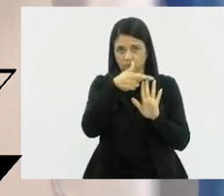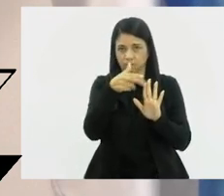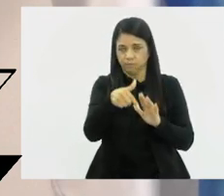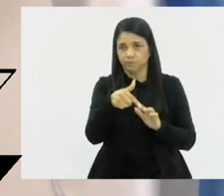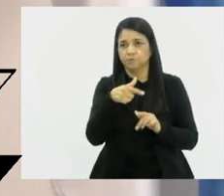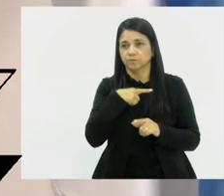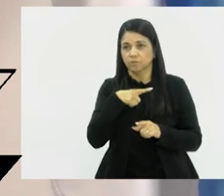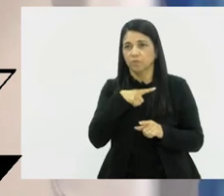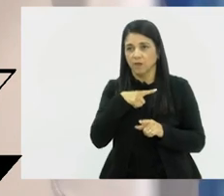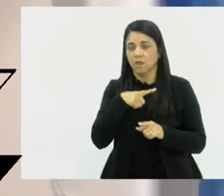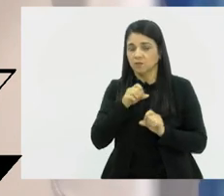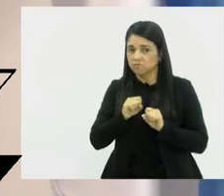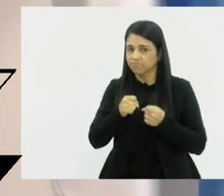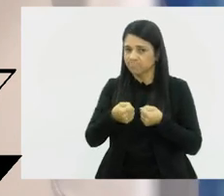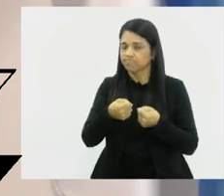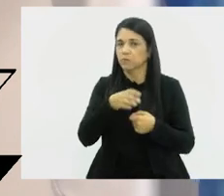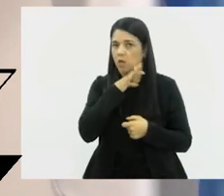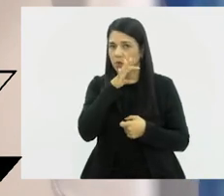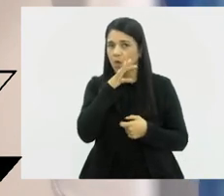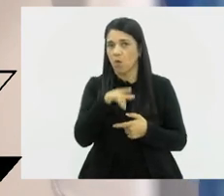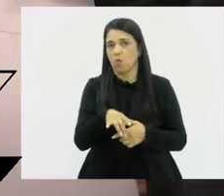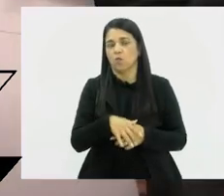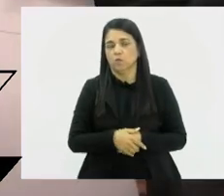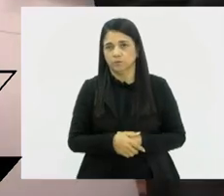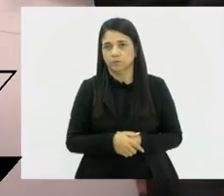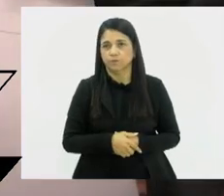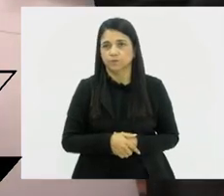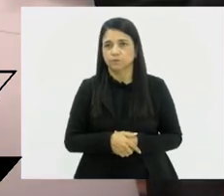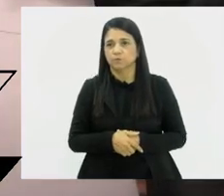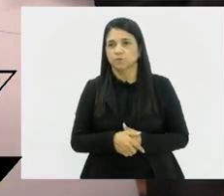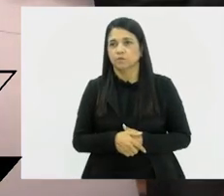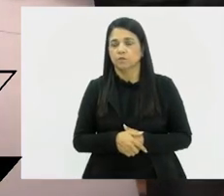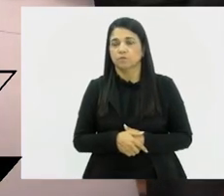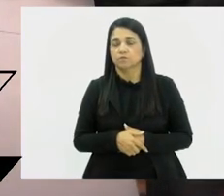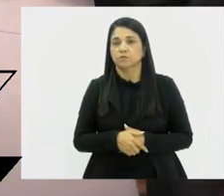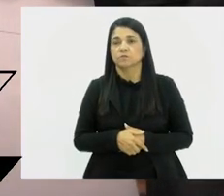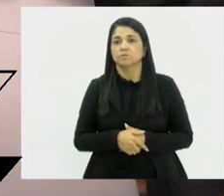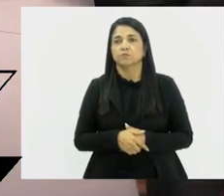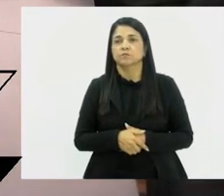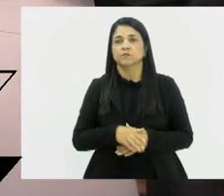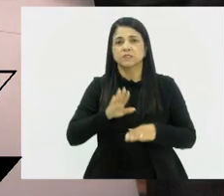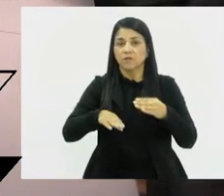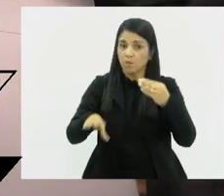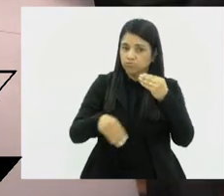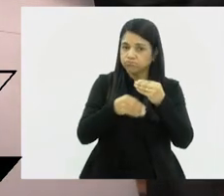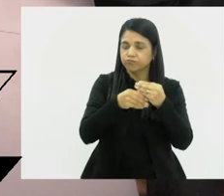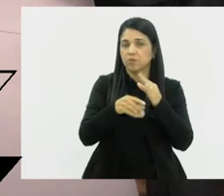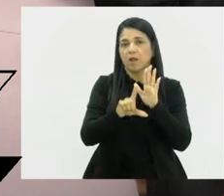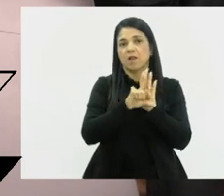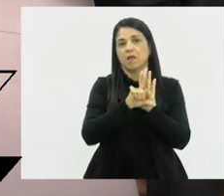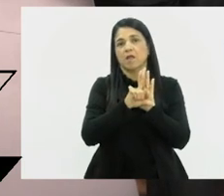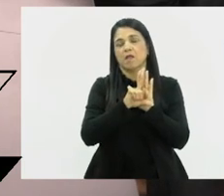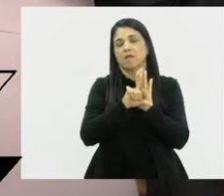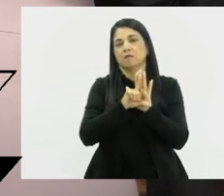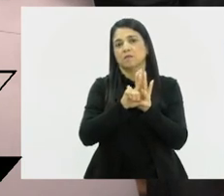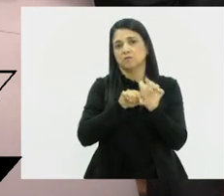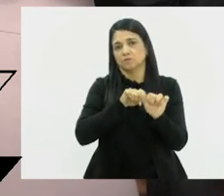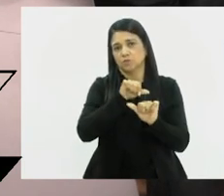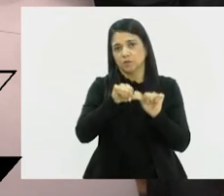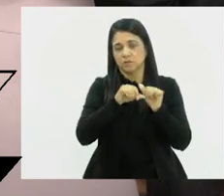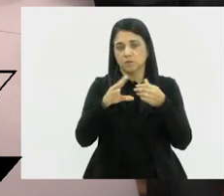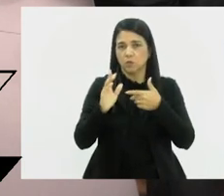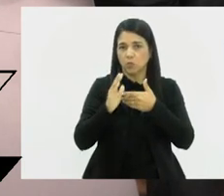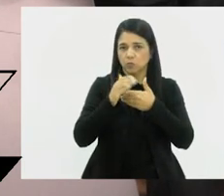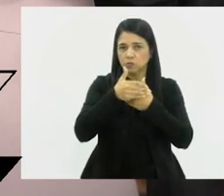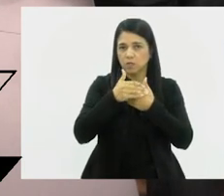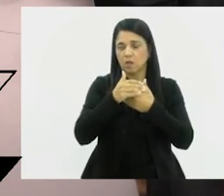É a causa animal, animal. E talvez incorporar na lei, na reforma que venhamos a fazer, os termos